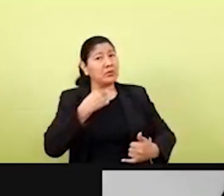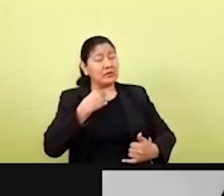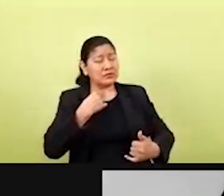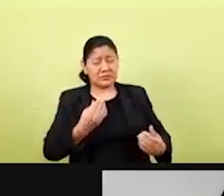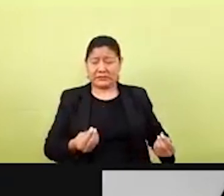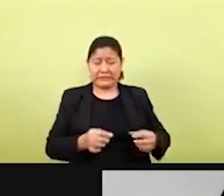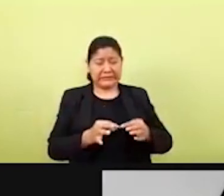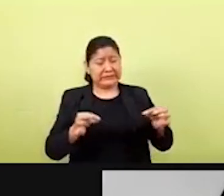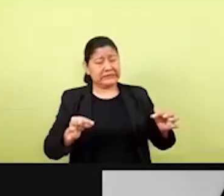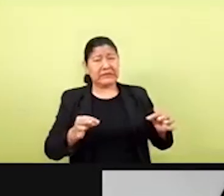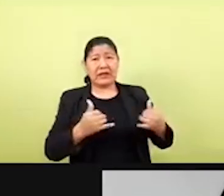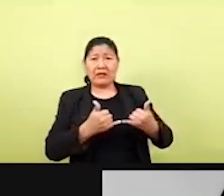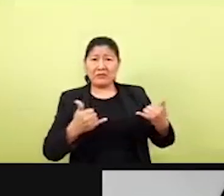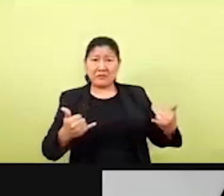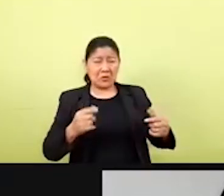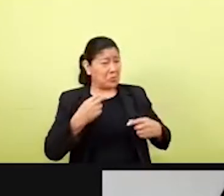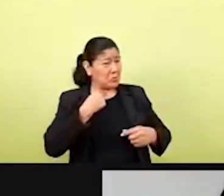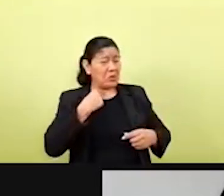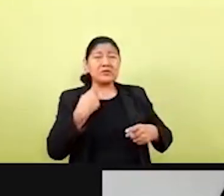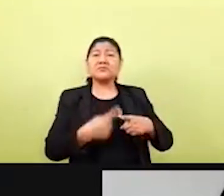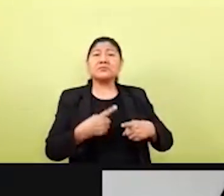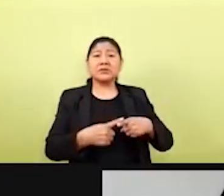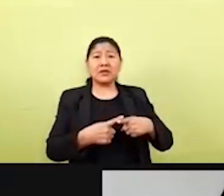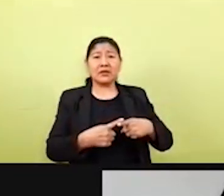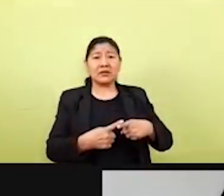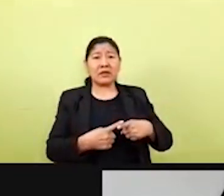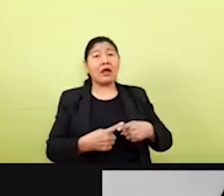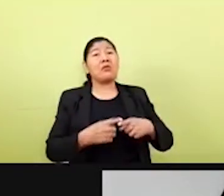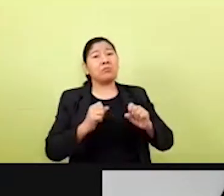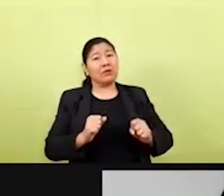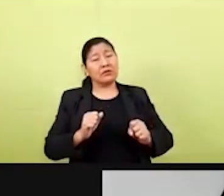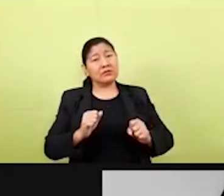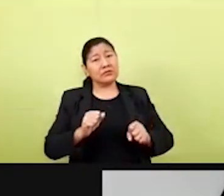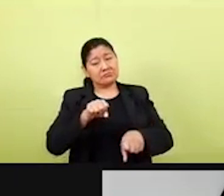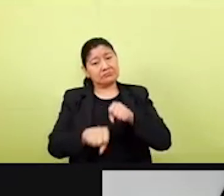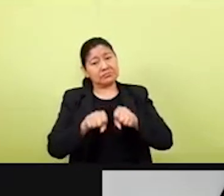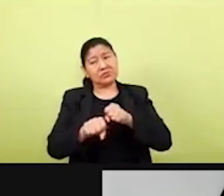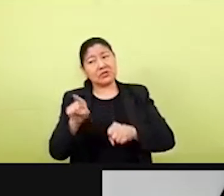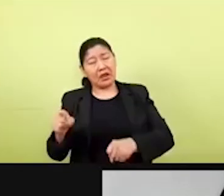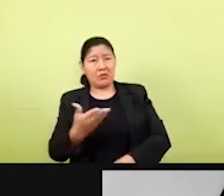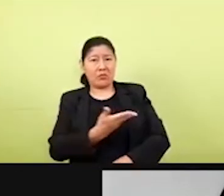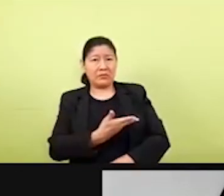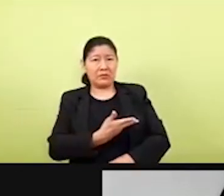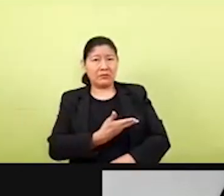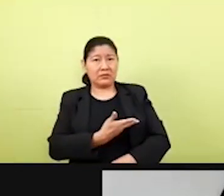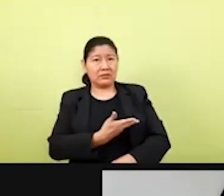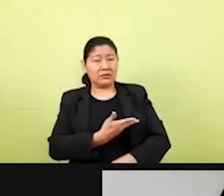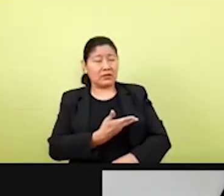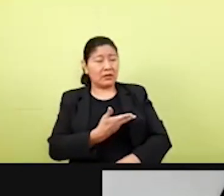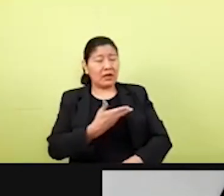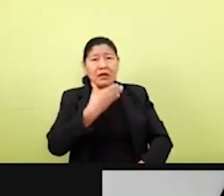vamos te dar esse outro, né, vamos tirar esse objeto, vamos te dar um brinquedo. E aí o menino falou,